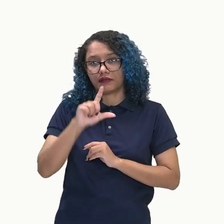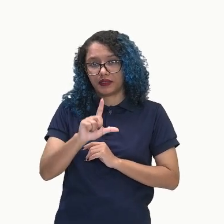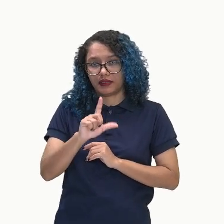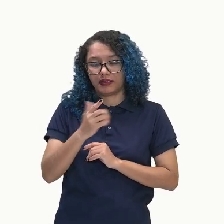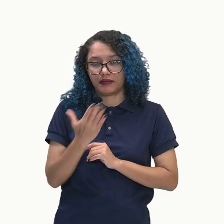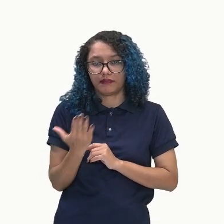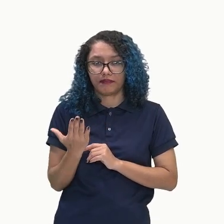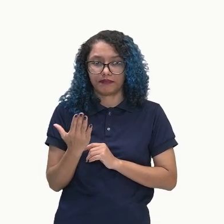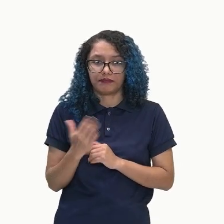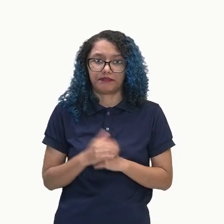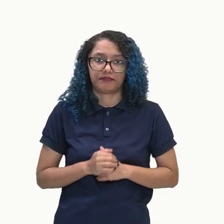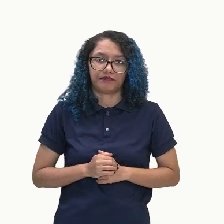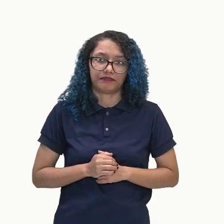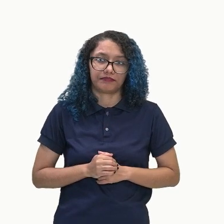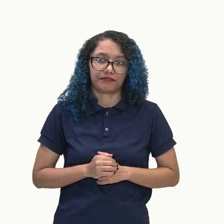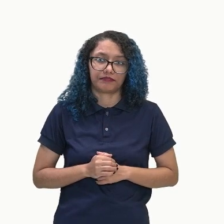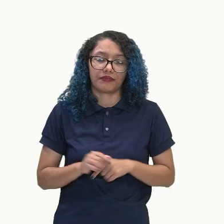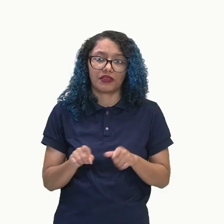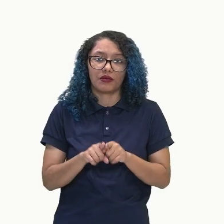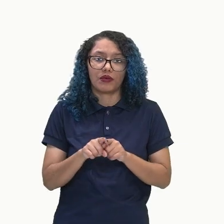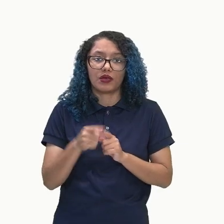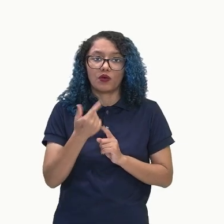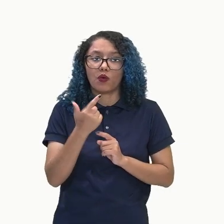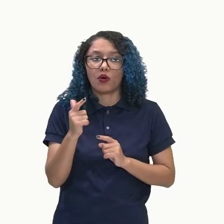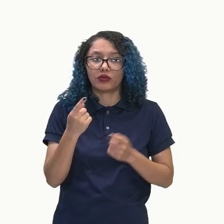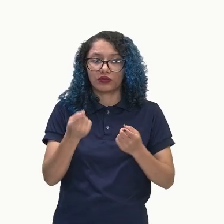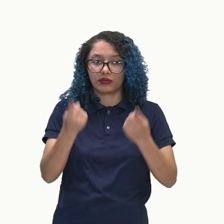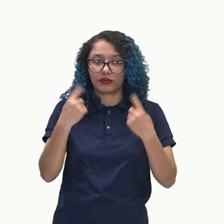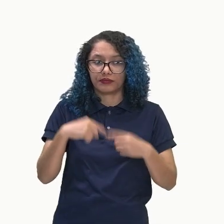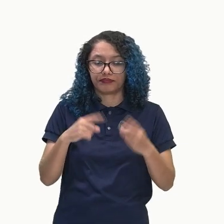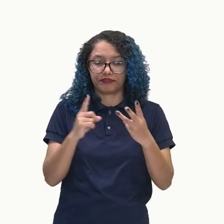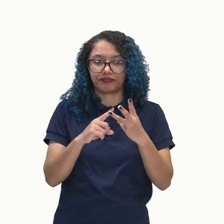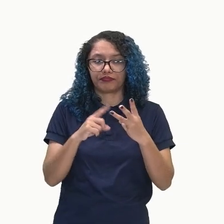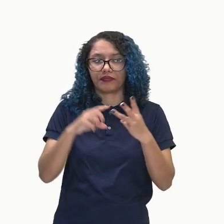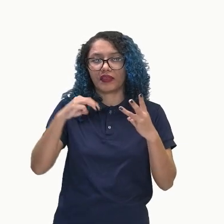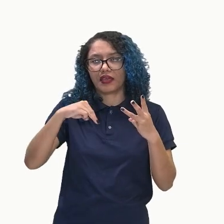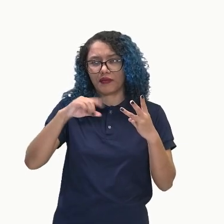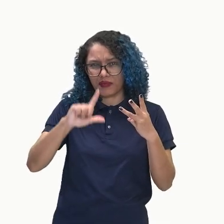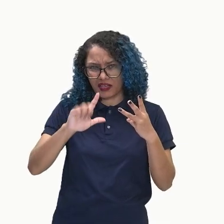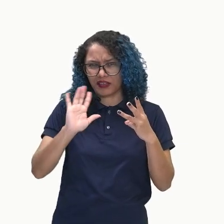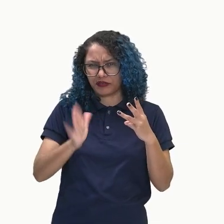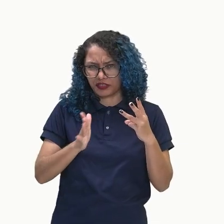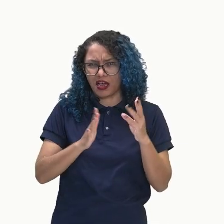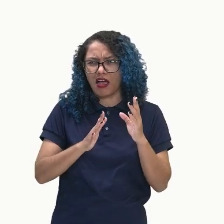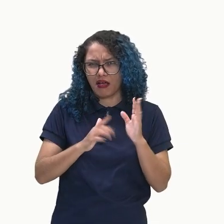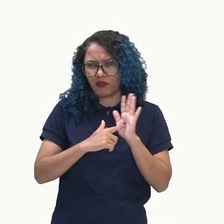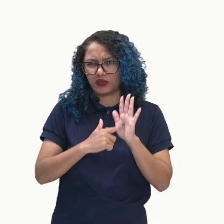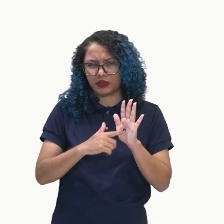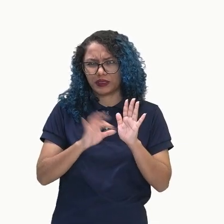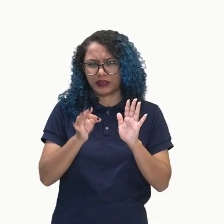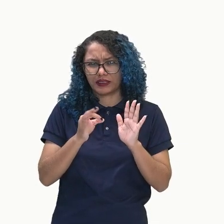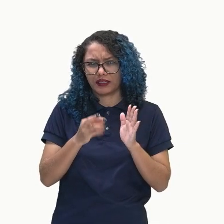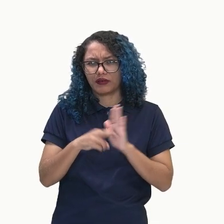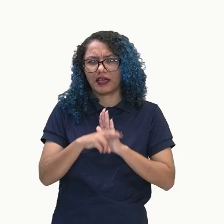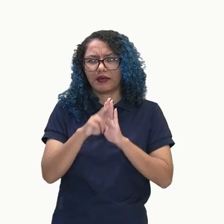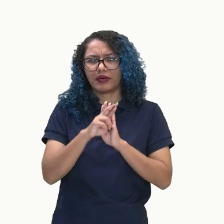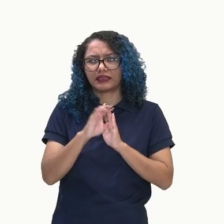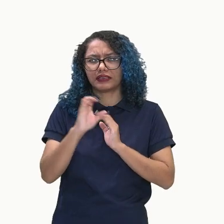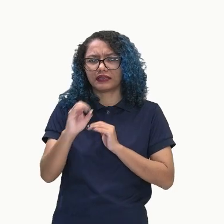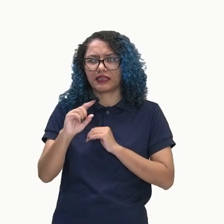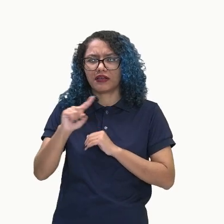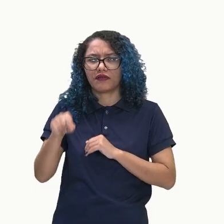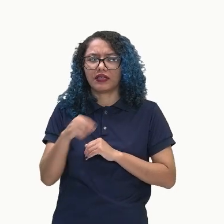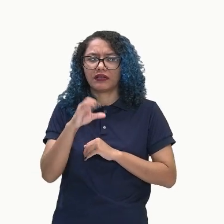E temos também ali o mililitro, que nós vimos aqui no início, que corresponde ali a